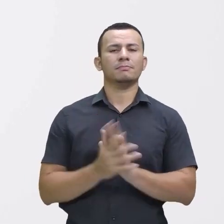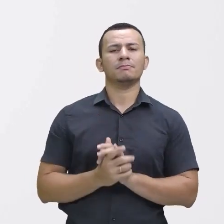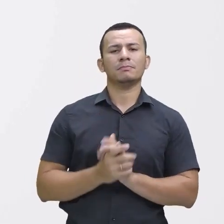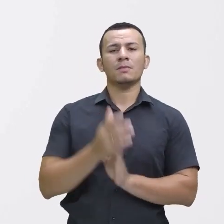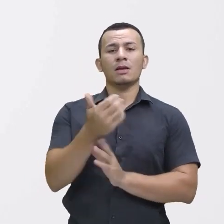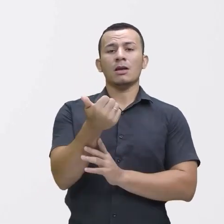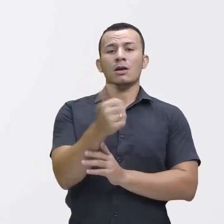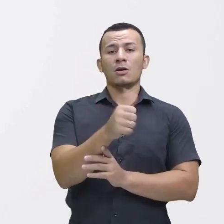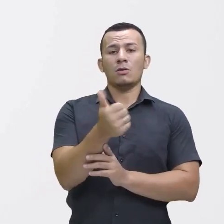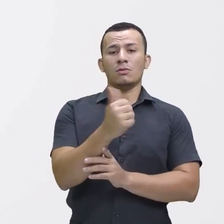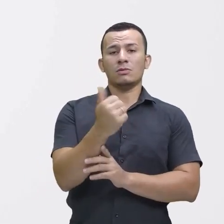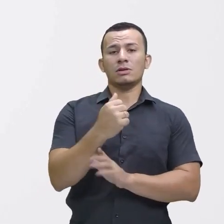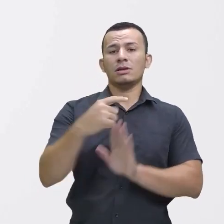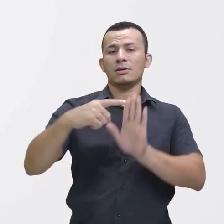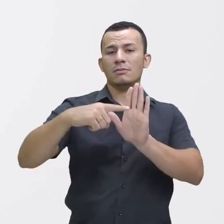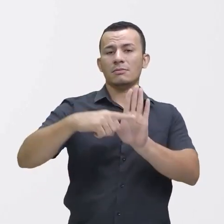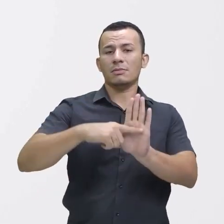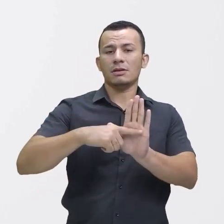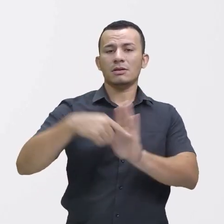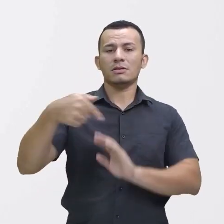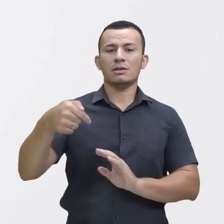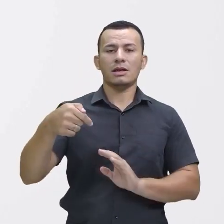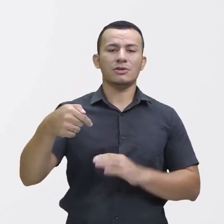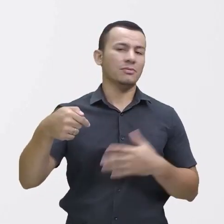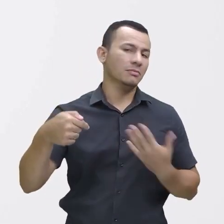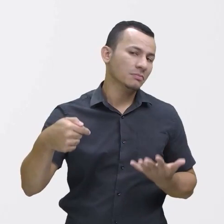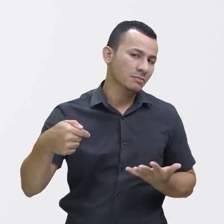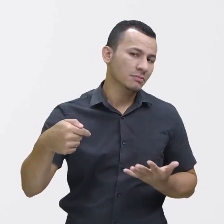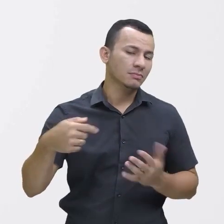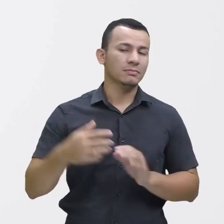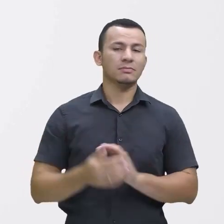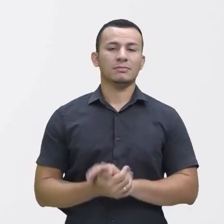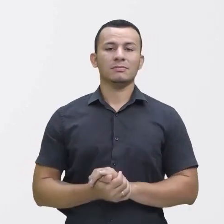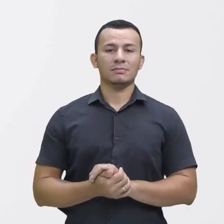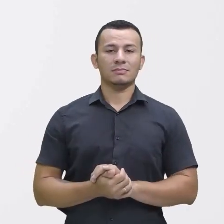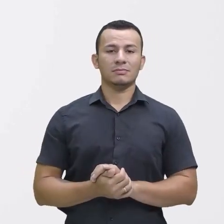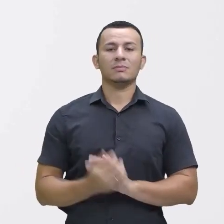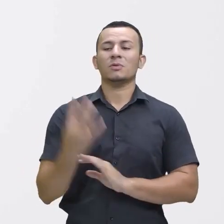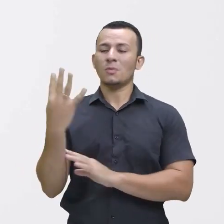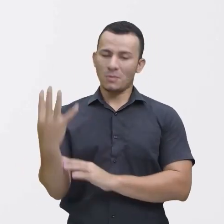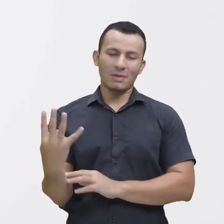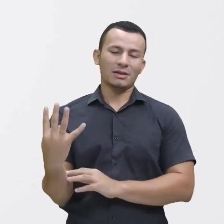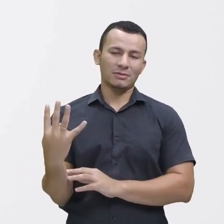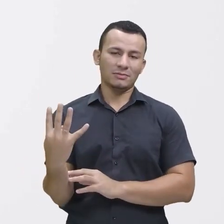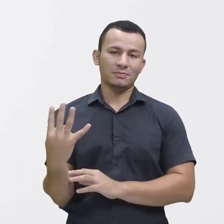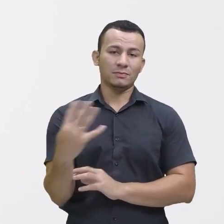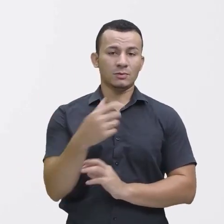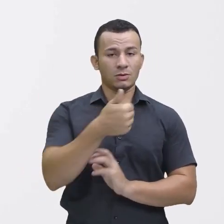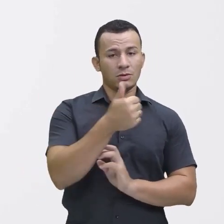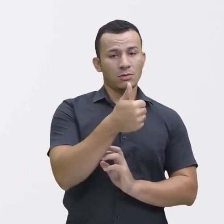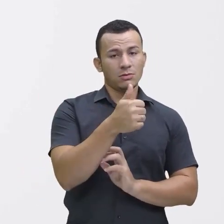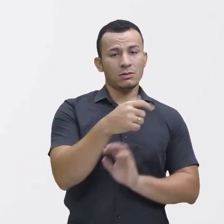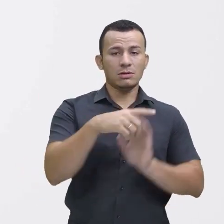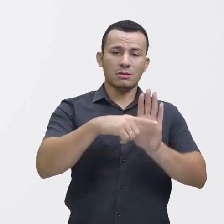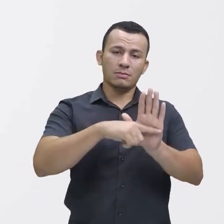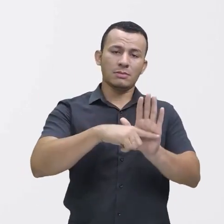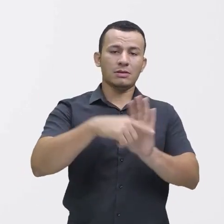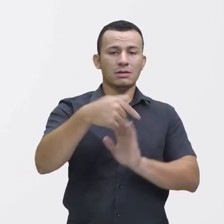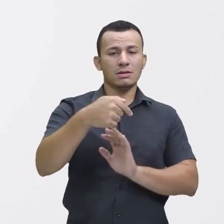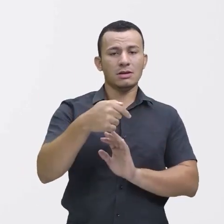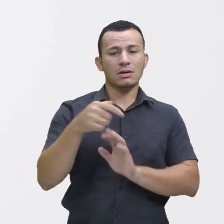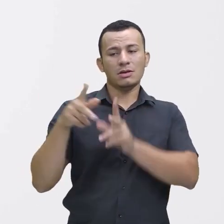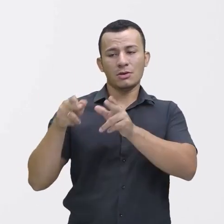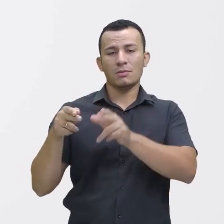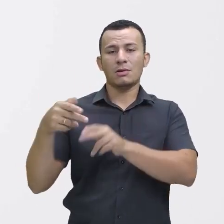11 menos 7? Quanto? É igual a 4, 11 menos 7. Vamos ver se esse